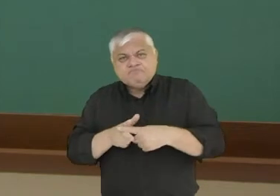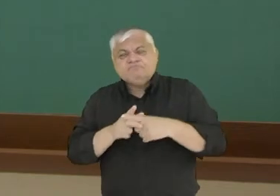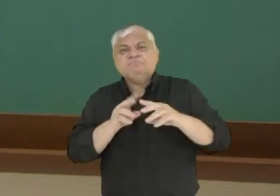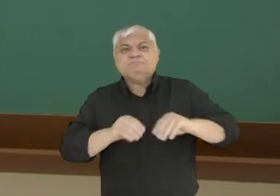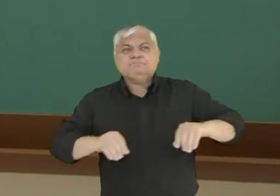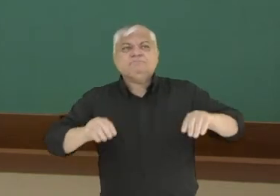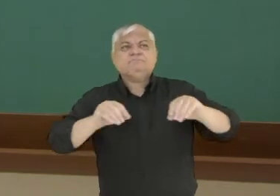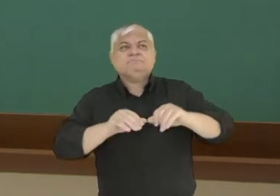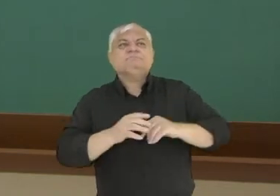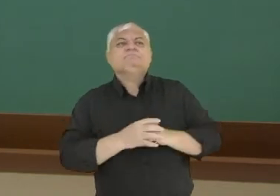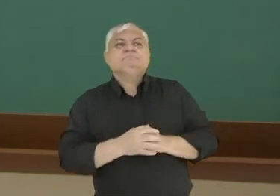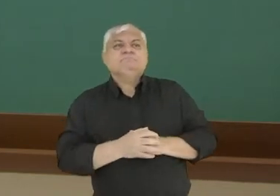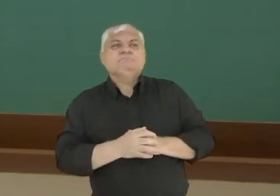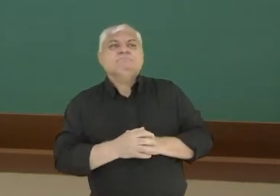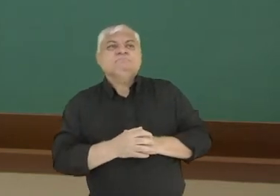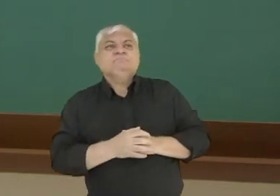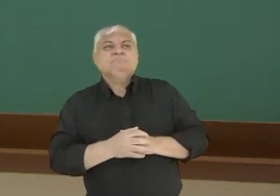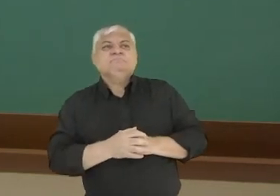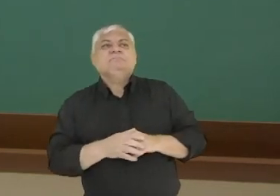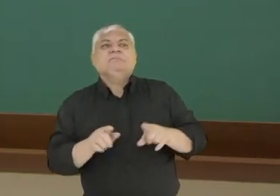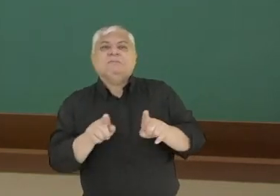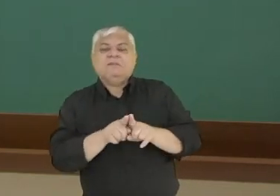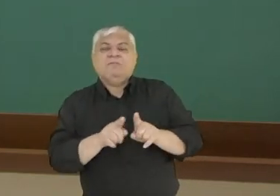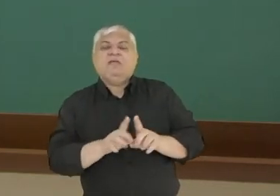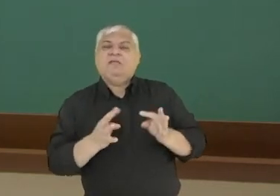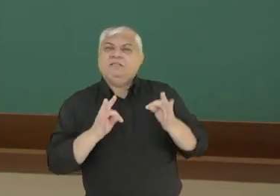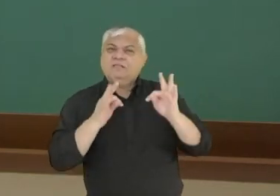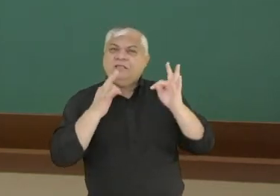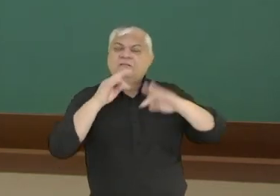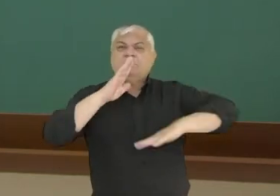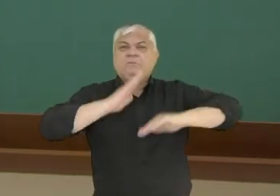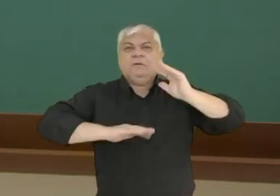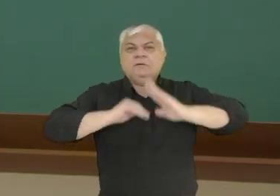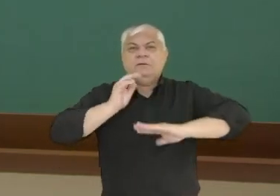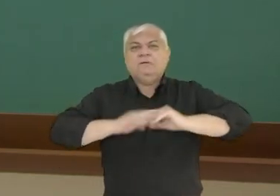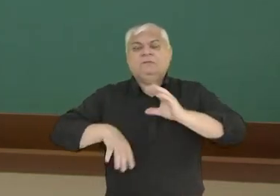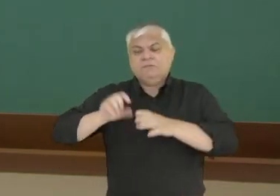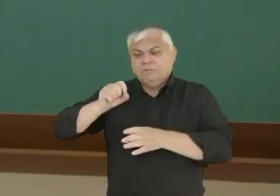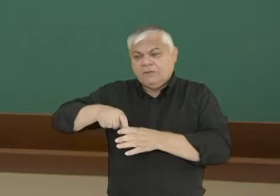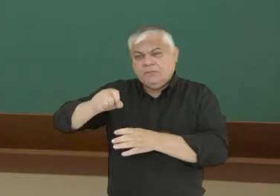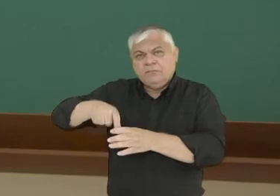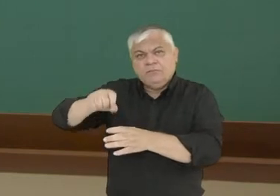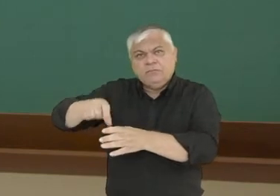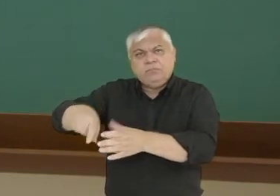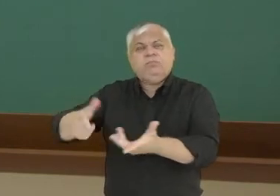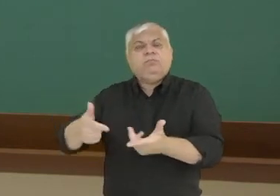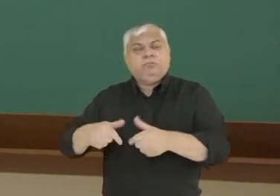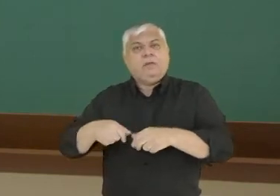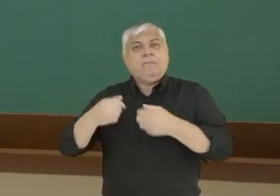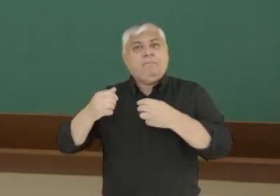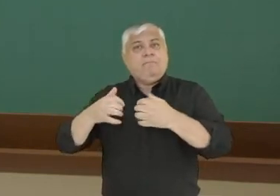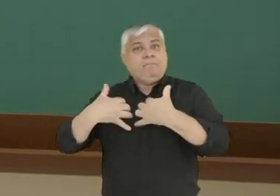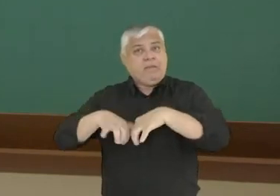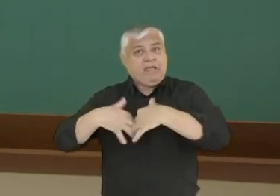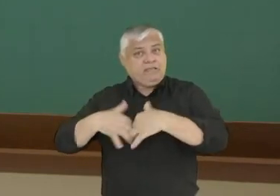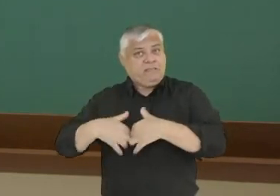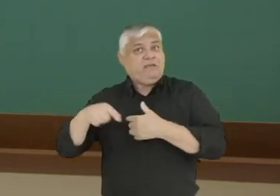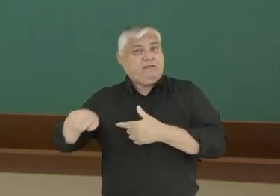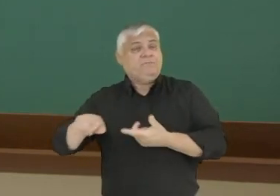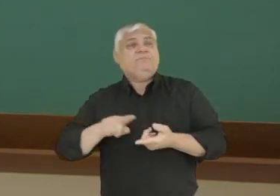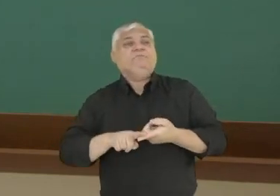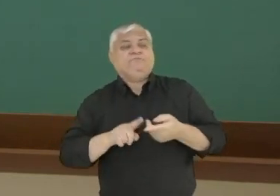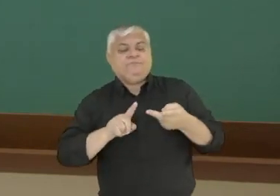utilizada entre outras coisas né técnicas de plantio e manejo né para a atividade agropecuária